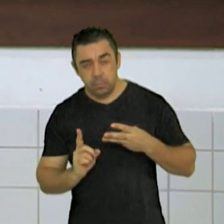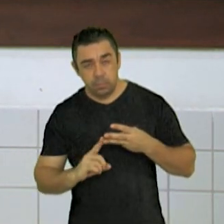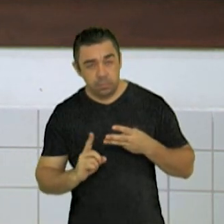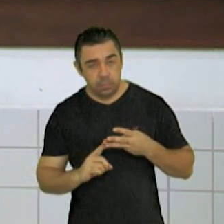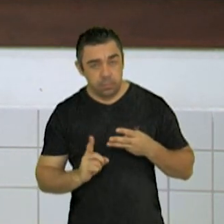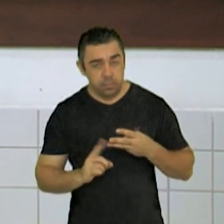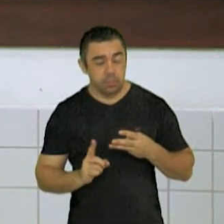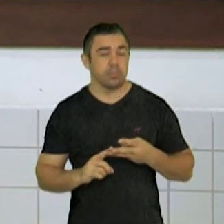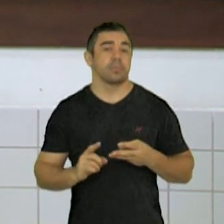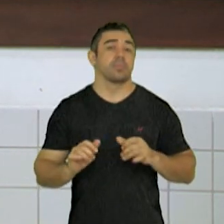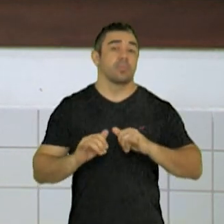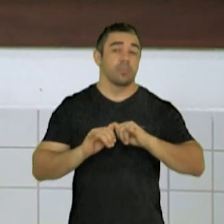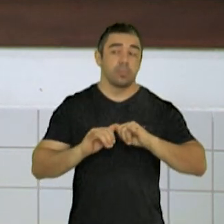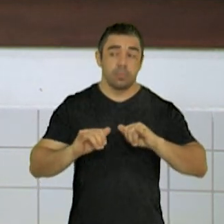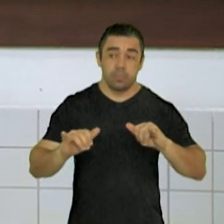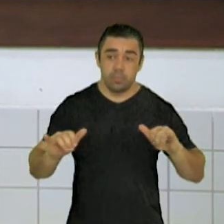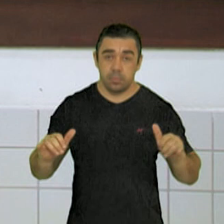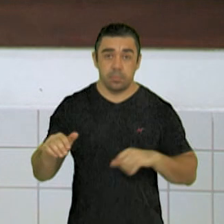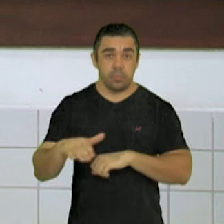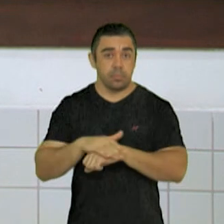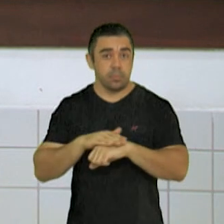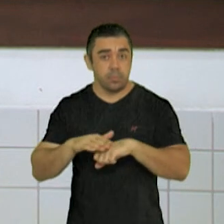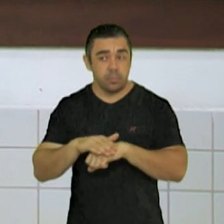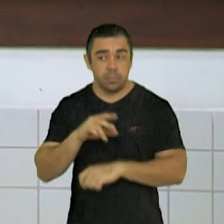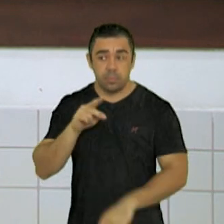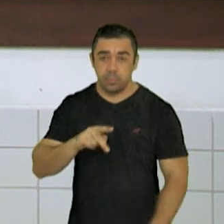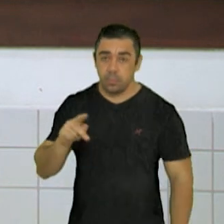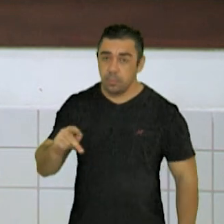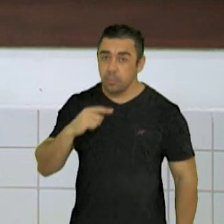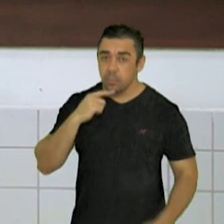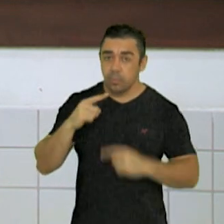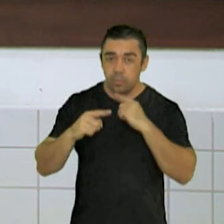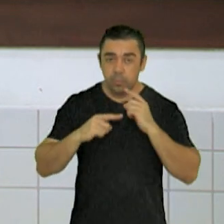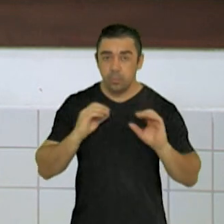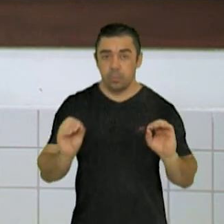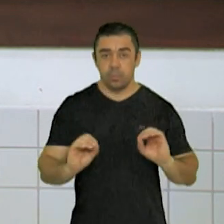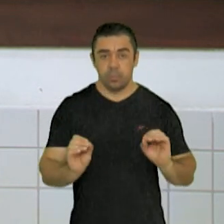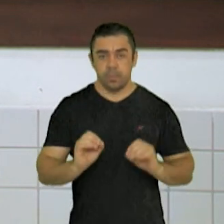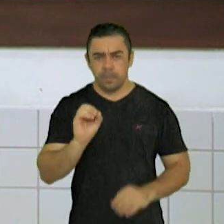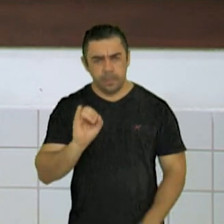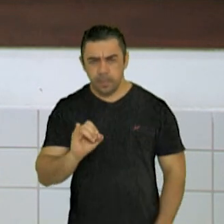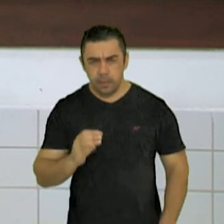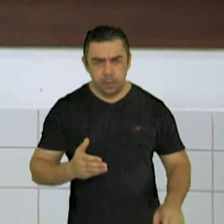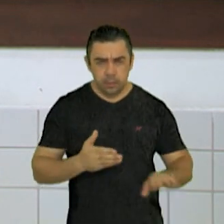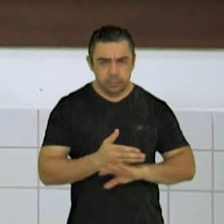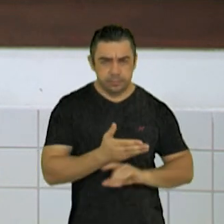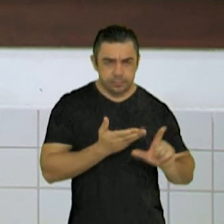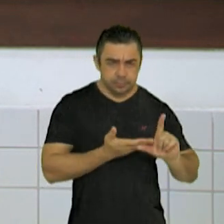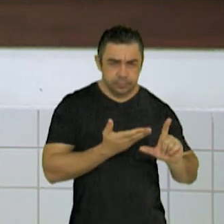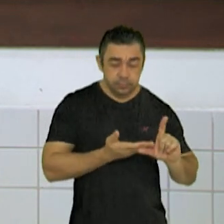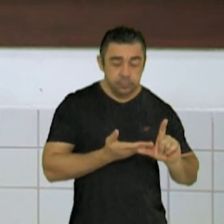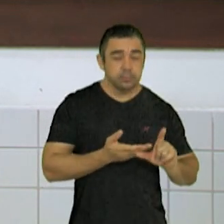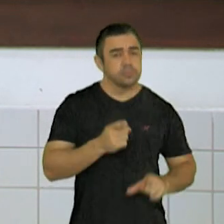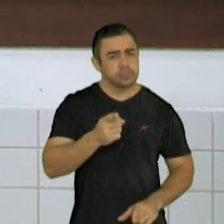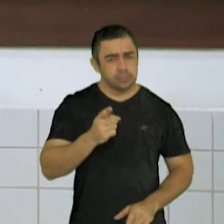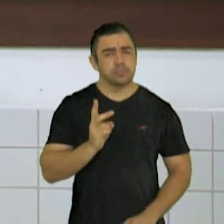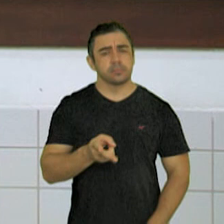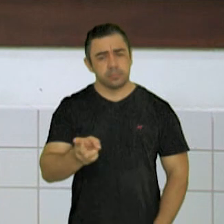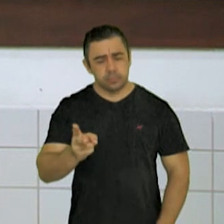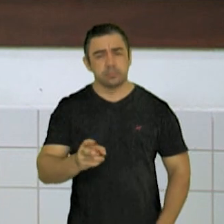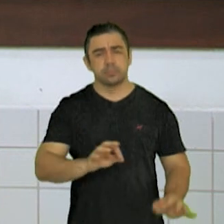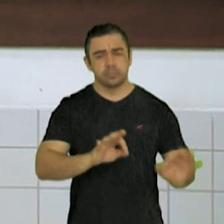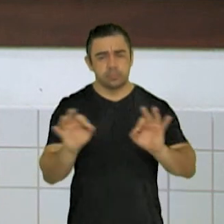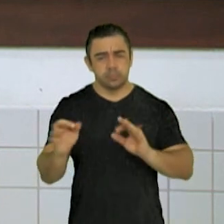importante, comunique-se com seus professores, tirando as suas dúvidas. Se você ainda não tem acesso às salas virtuais, continue assistindo às aulas